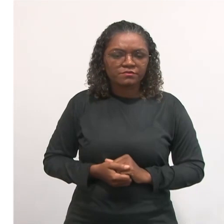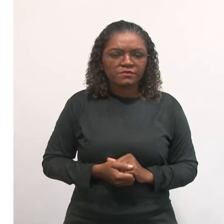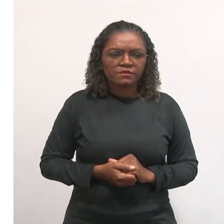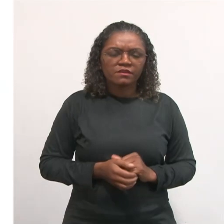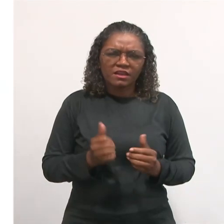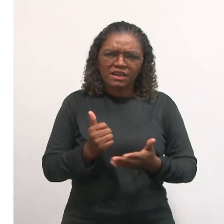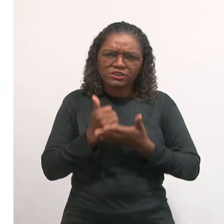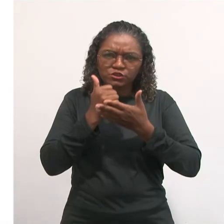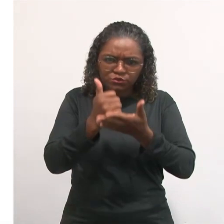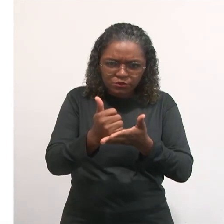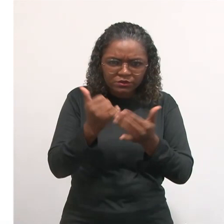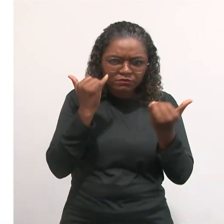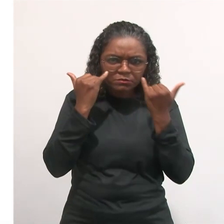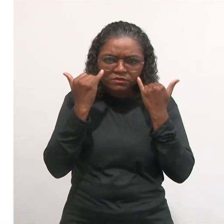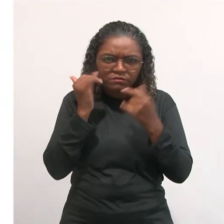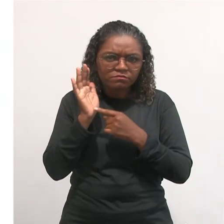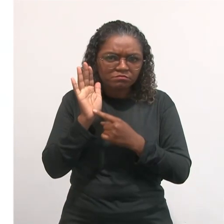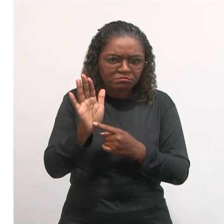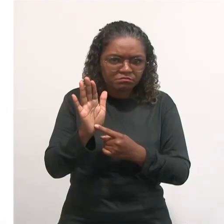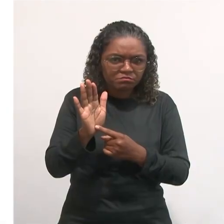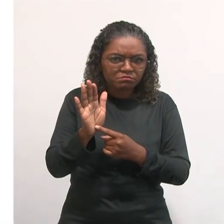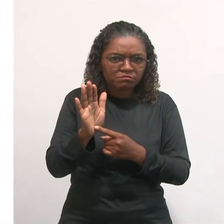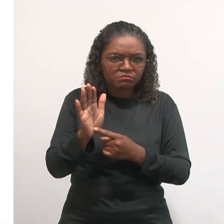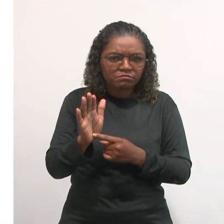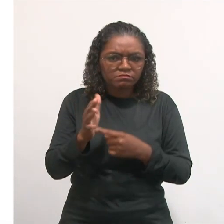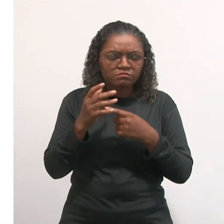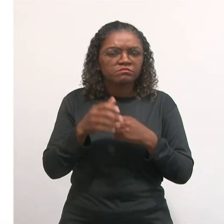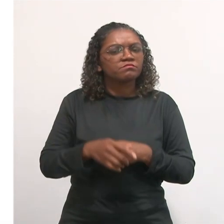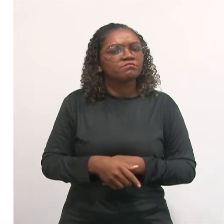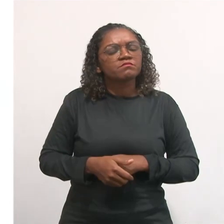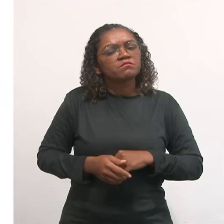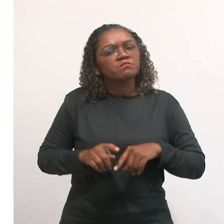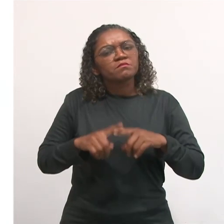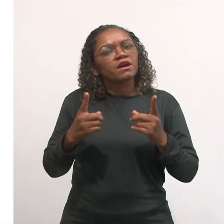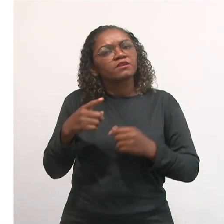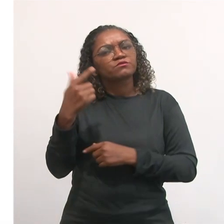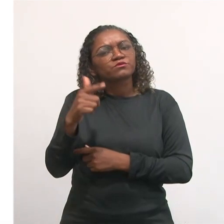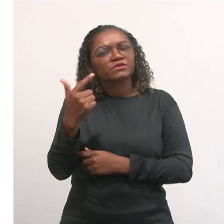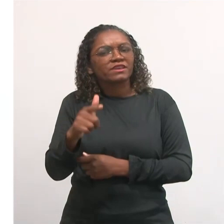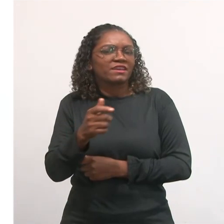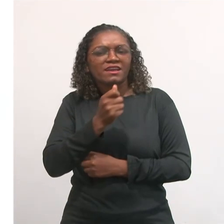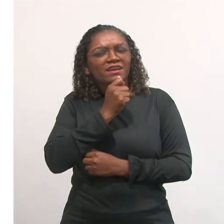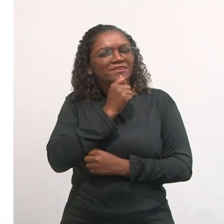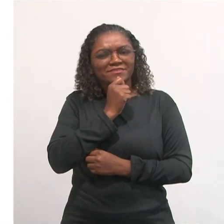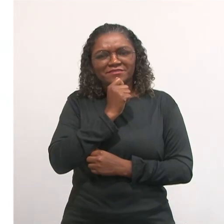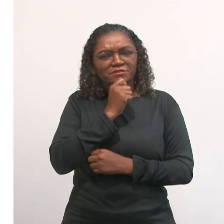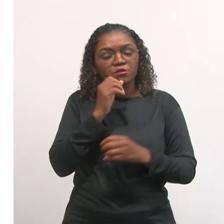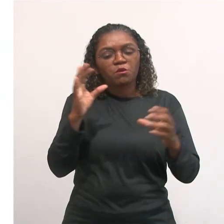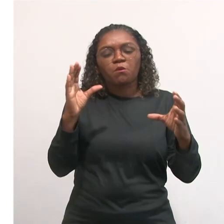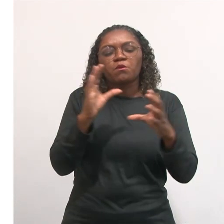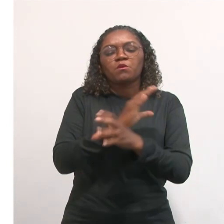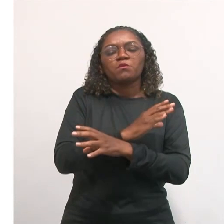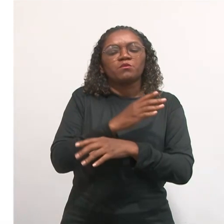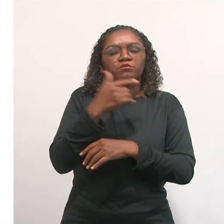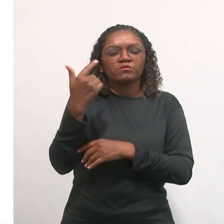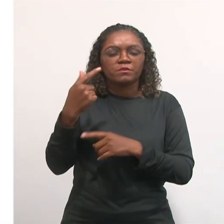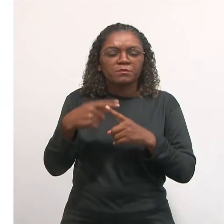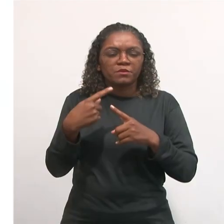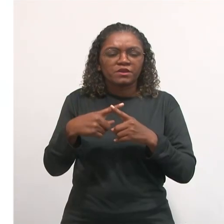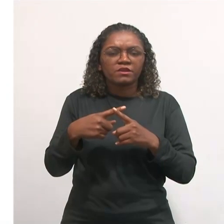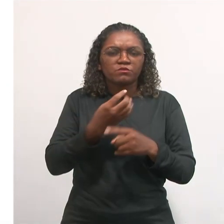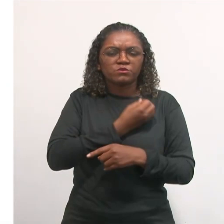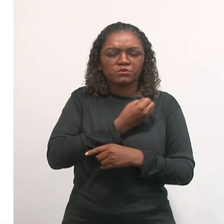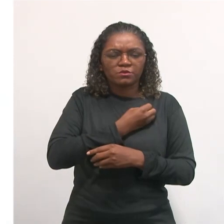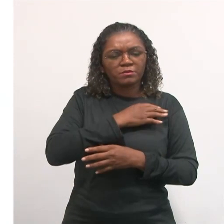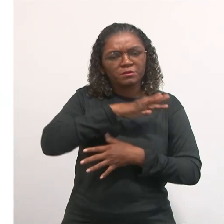gente ter alguma informação? Não dá ainda para a gente ter nenhuma conclusão, porque os números estão bagunçados